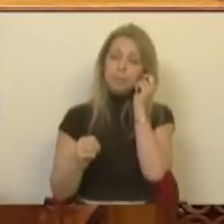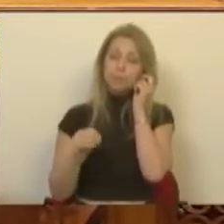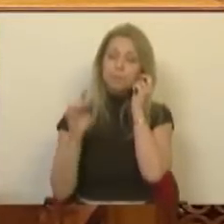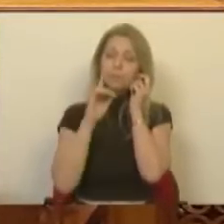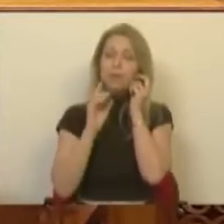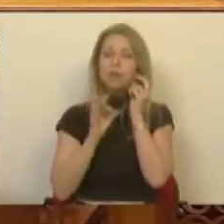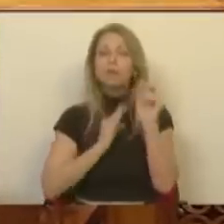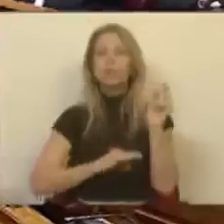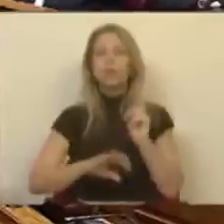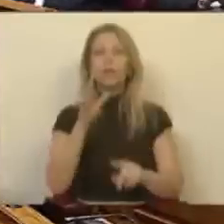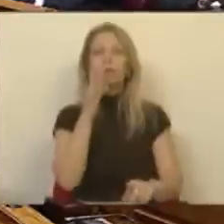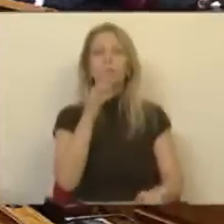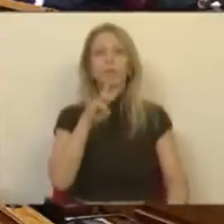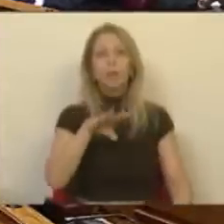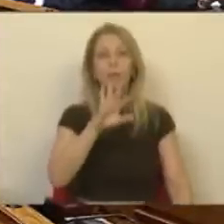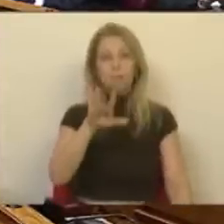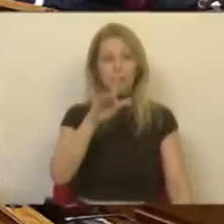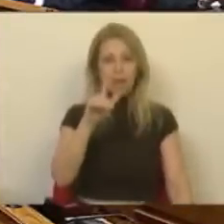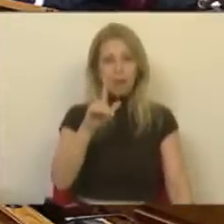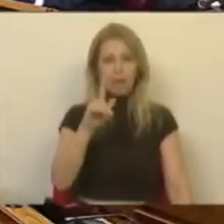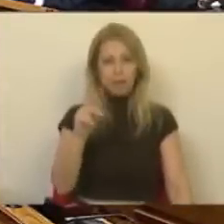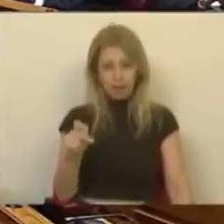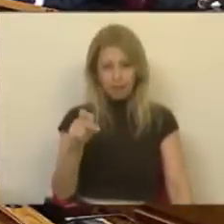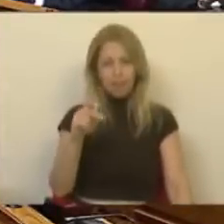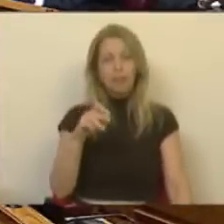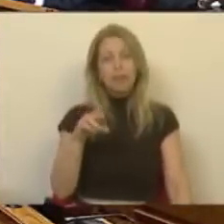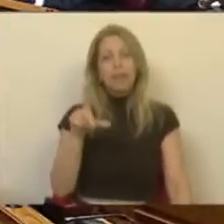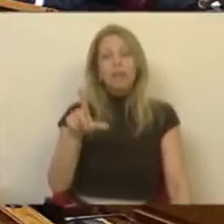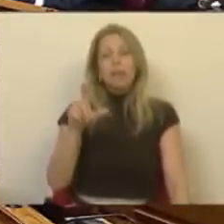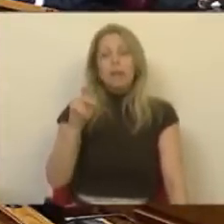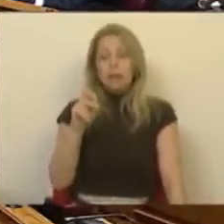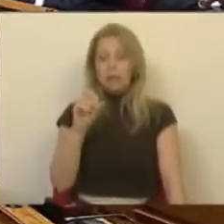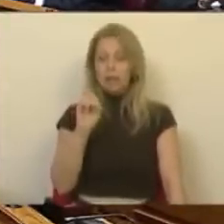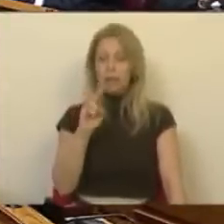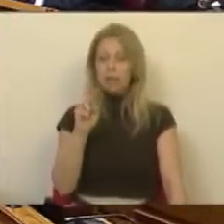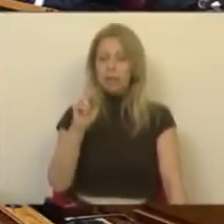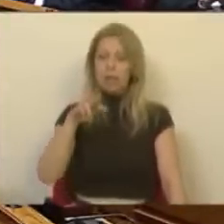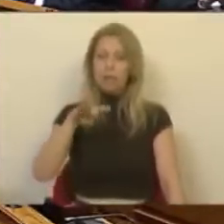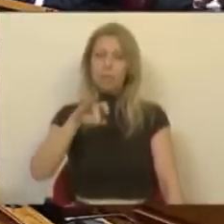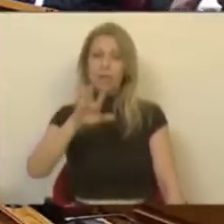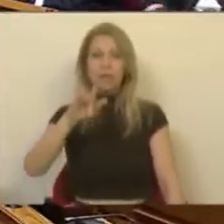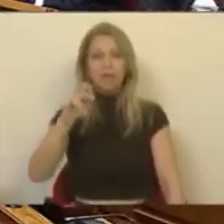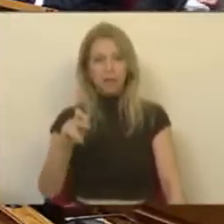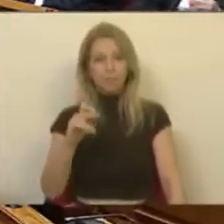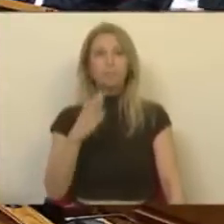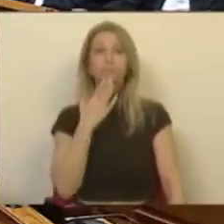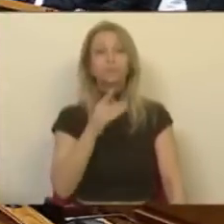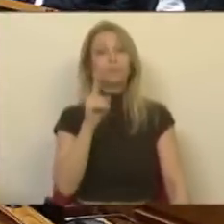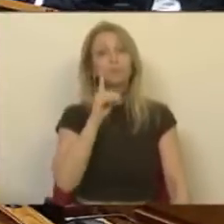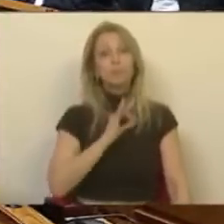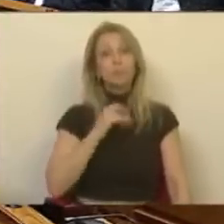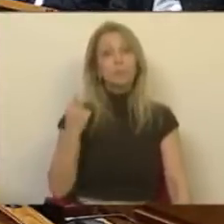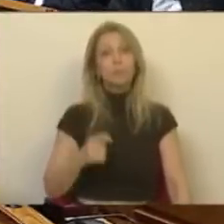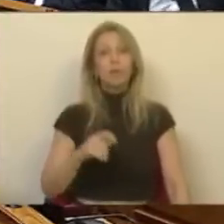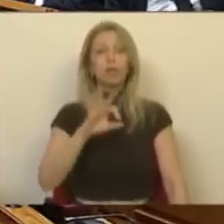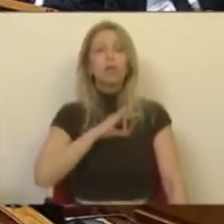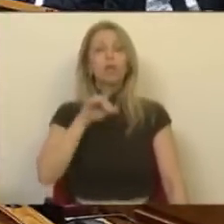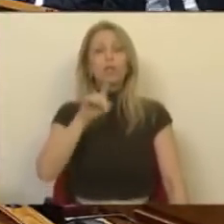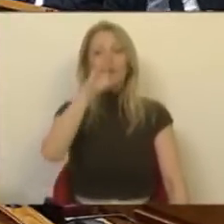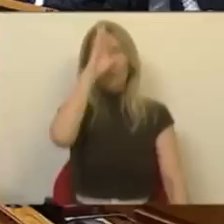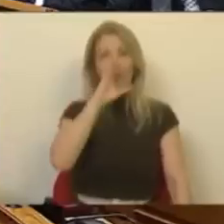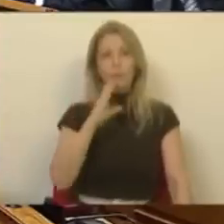a ser deputada Maria faz favor muito obrigada senhora Presidente